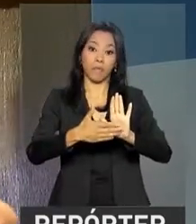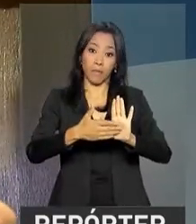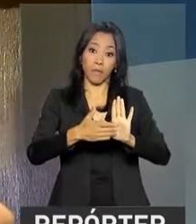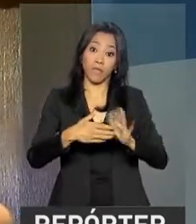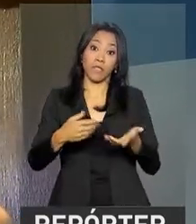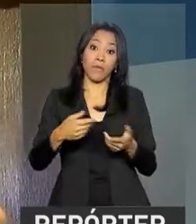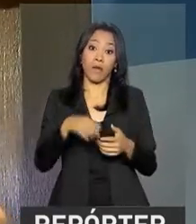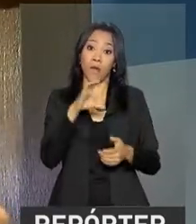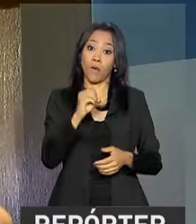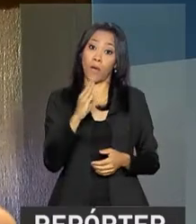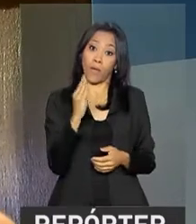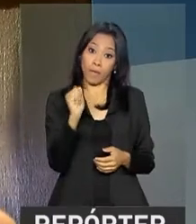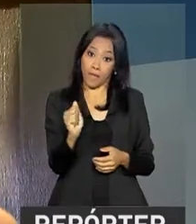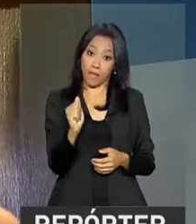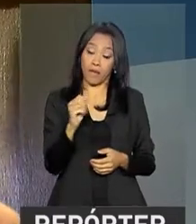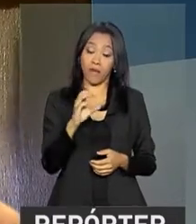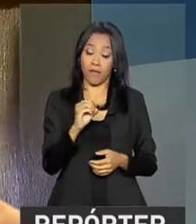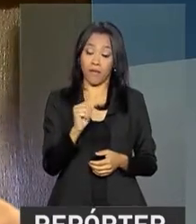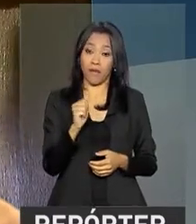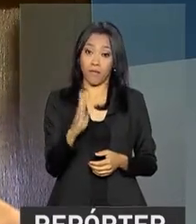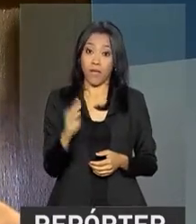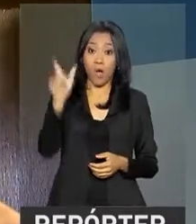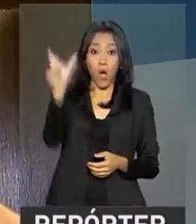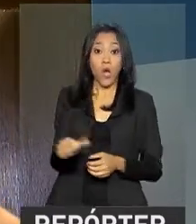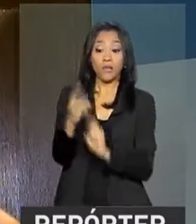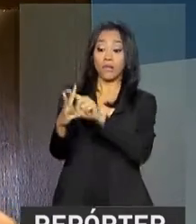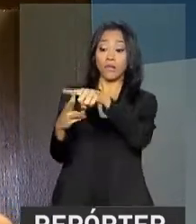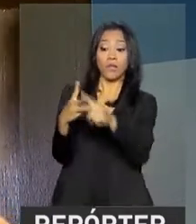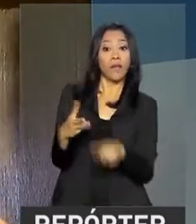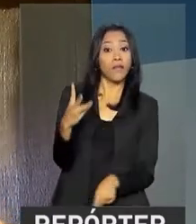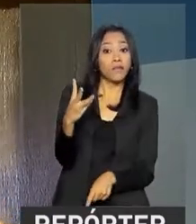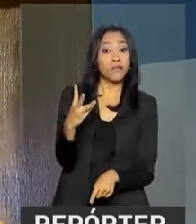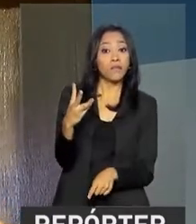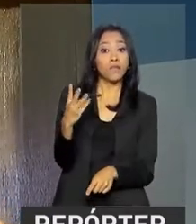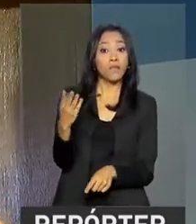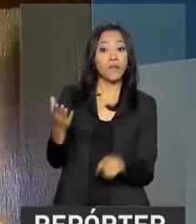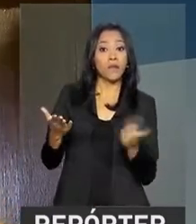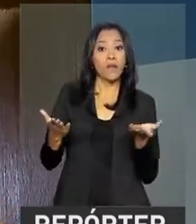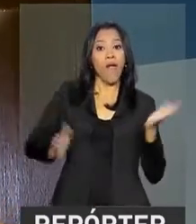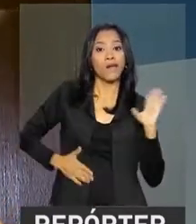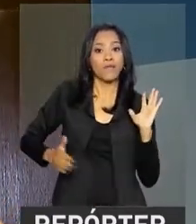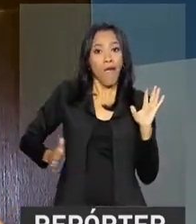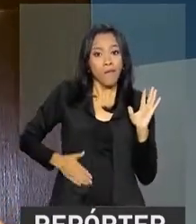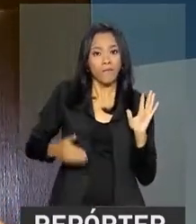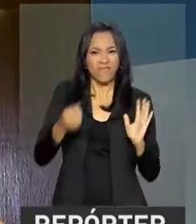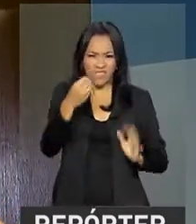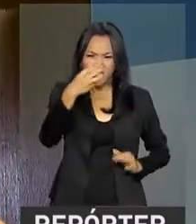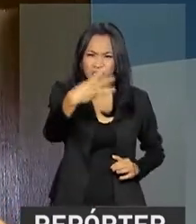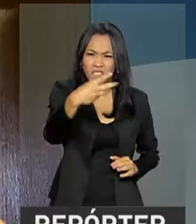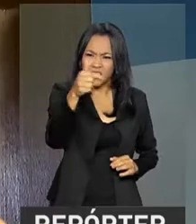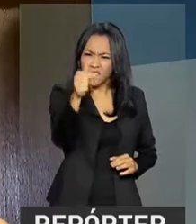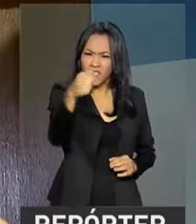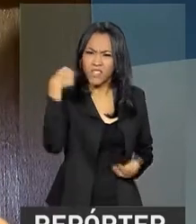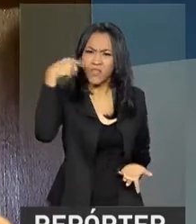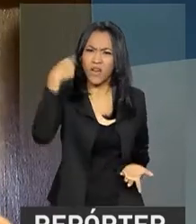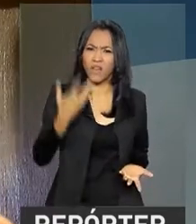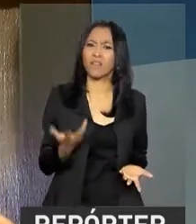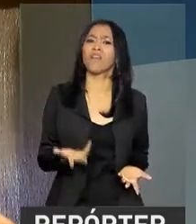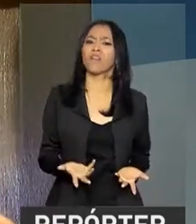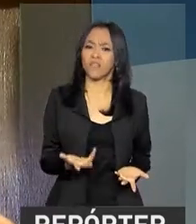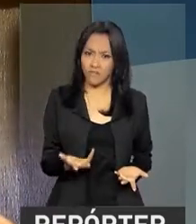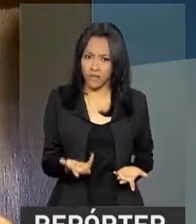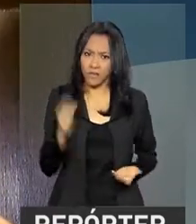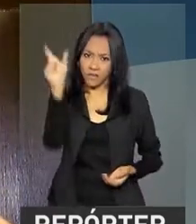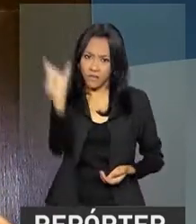três bandidos aqui que estão presos do rio de janeiro três grandes bandido tem 37 advogados para que três bandidos precisam 37 advogado você pode me dizer